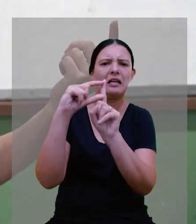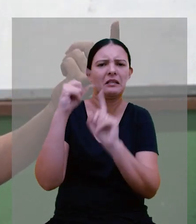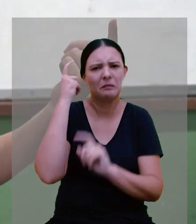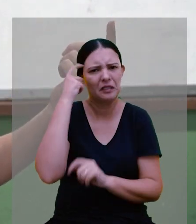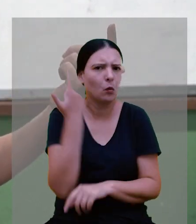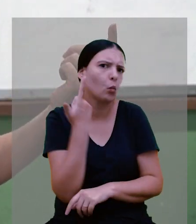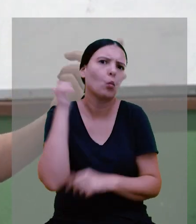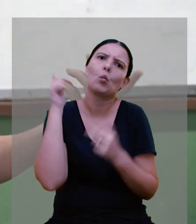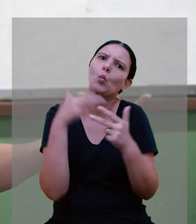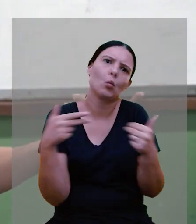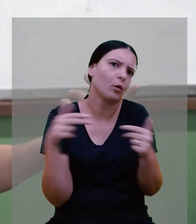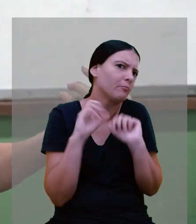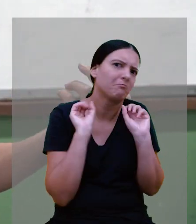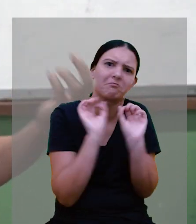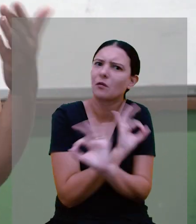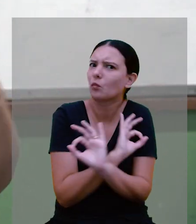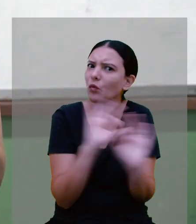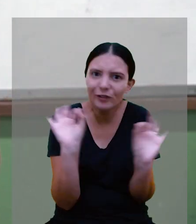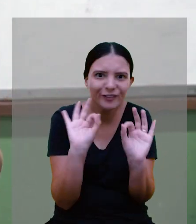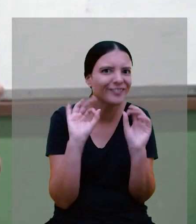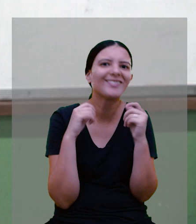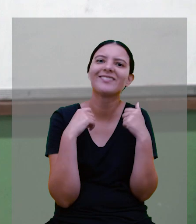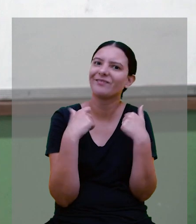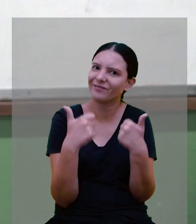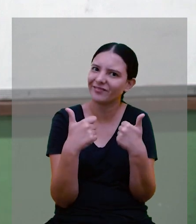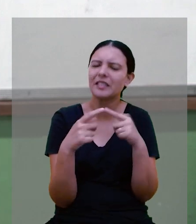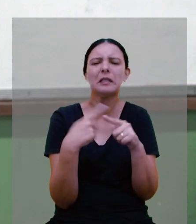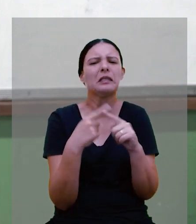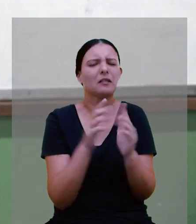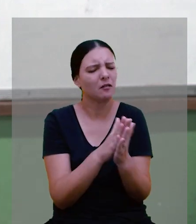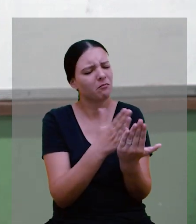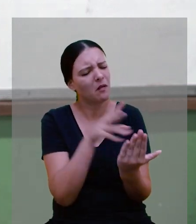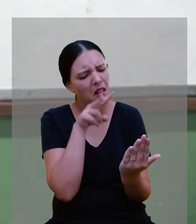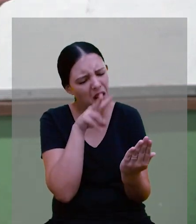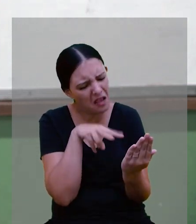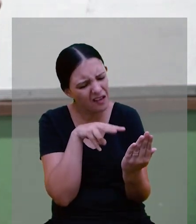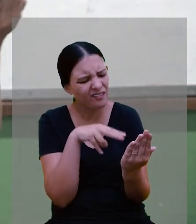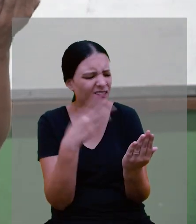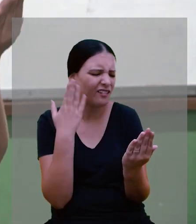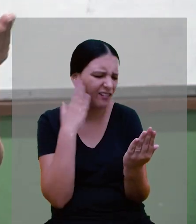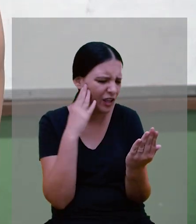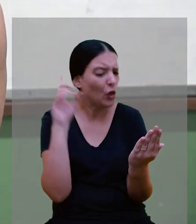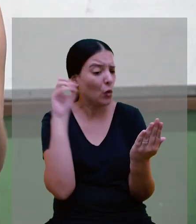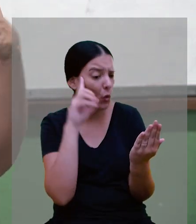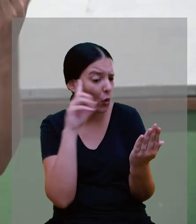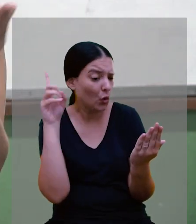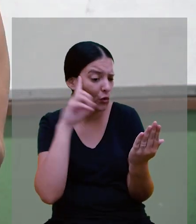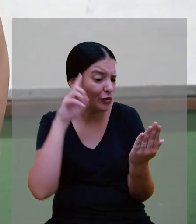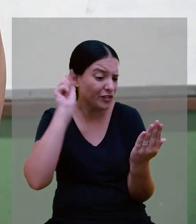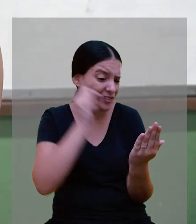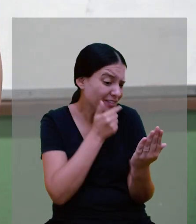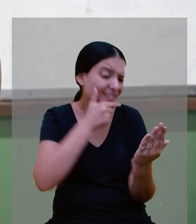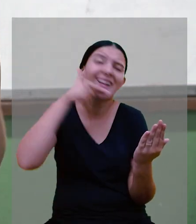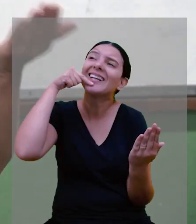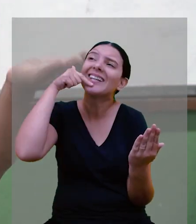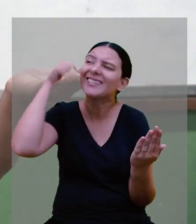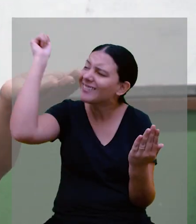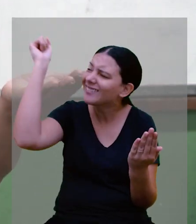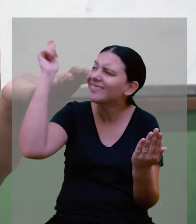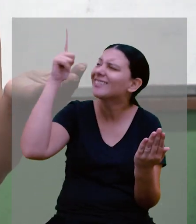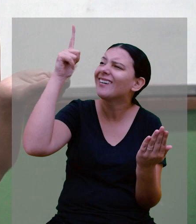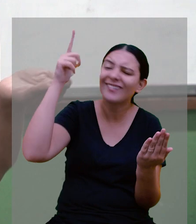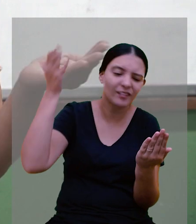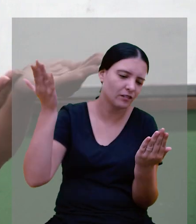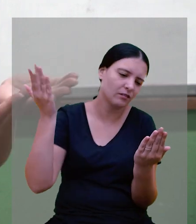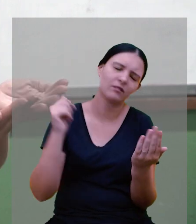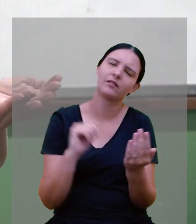outra coisa, tá ótimo. Mesmo que seja você abrir um livro de autoajuda e fala, todos os dias de manhã dê um sorriso para o sol ao